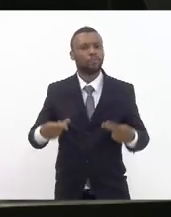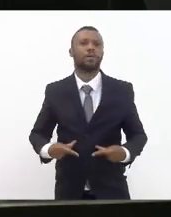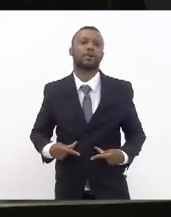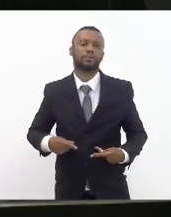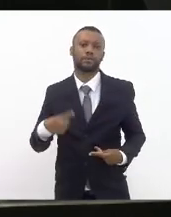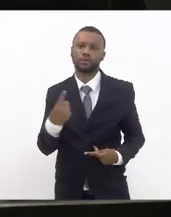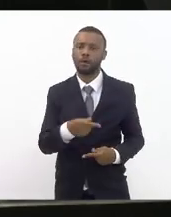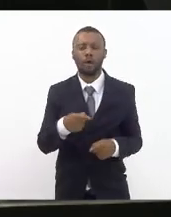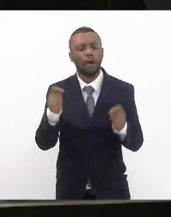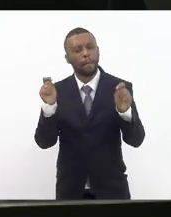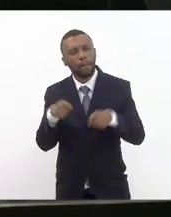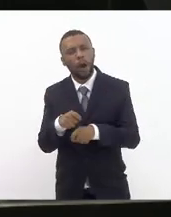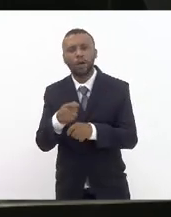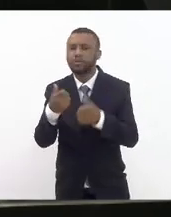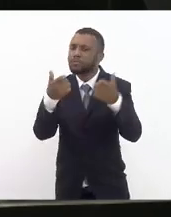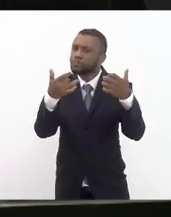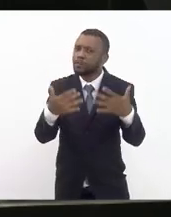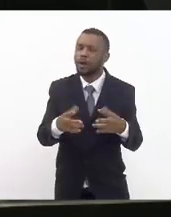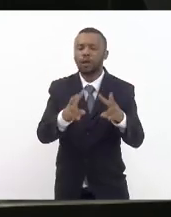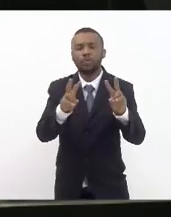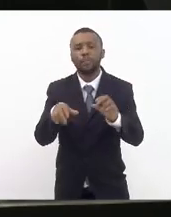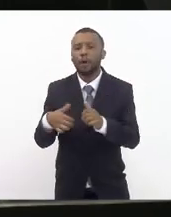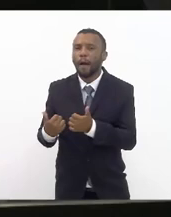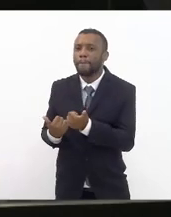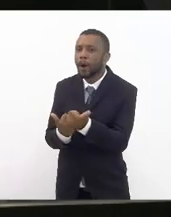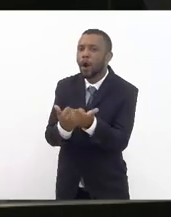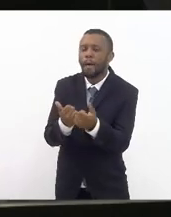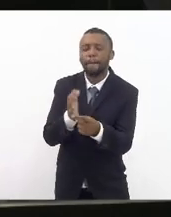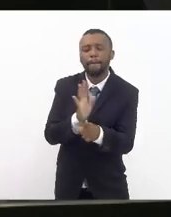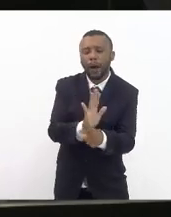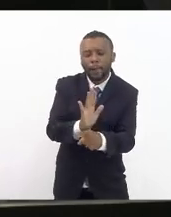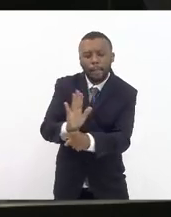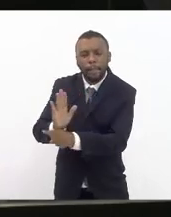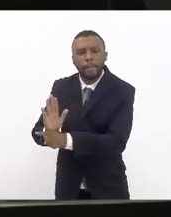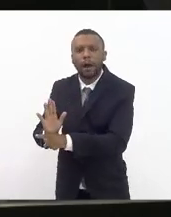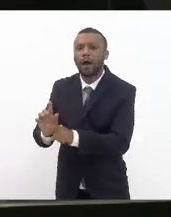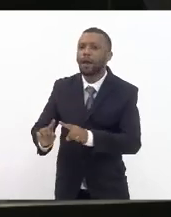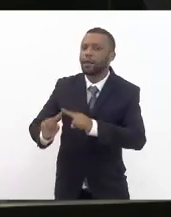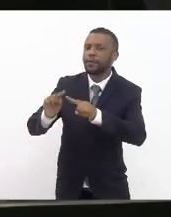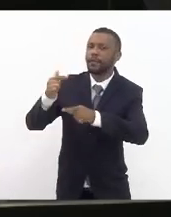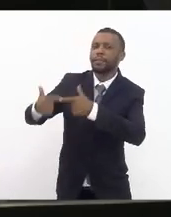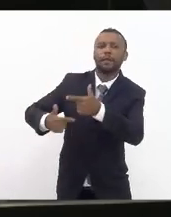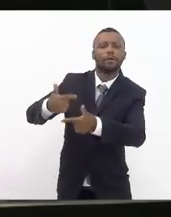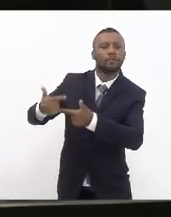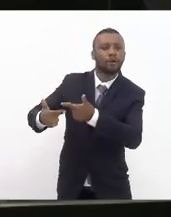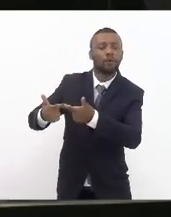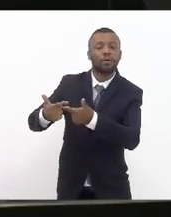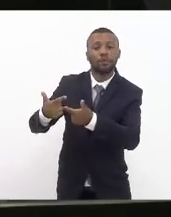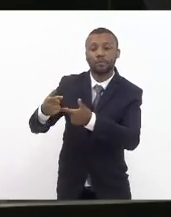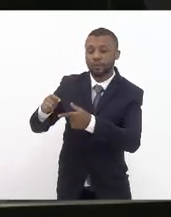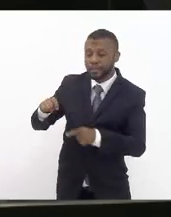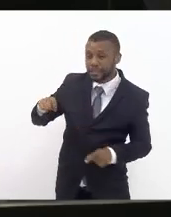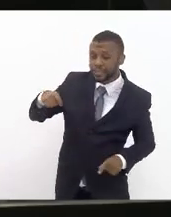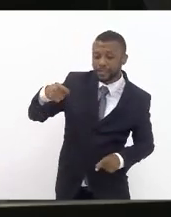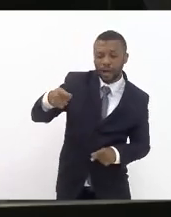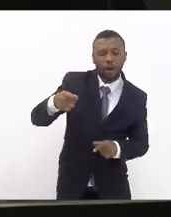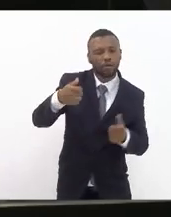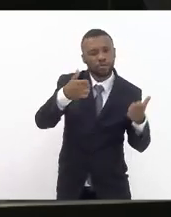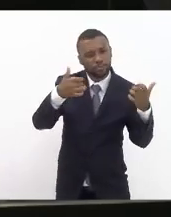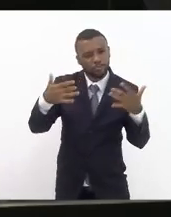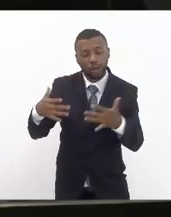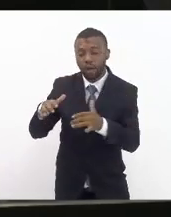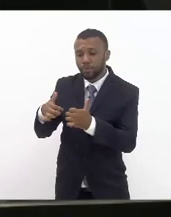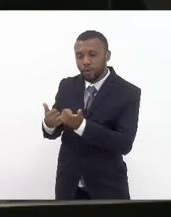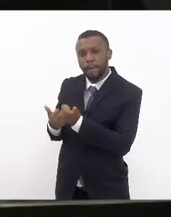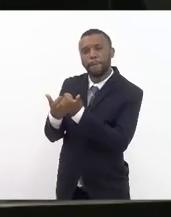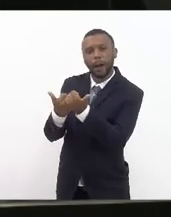pode dizer com relação ao apoio e o amparo a essas trabalhadoras, a palavra que traduz o amparo às marisqueiras